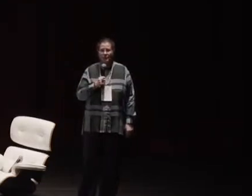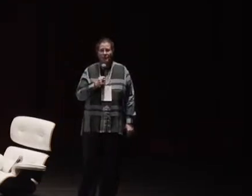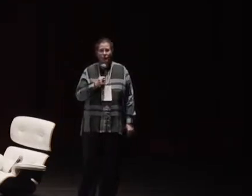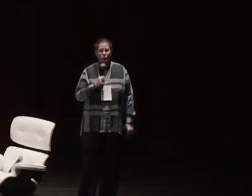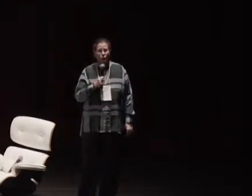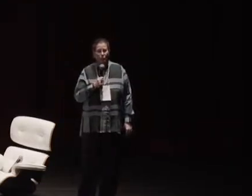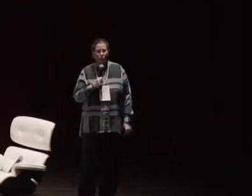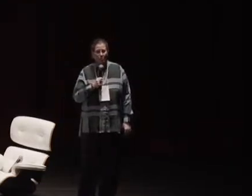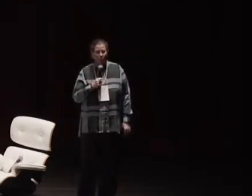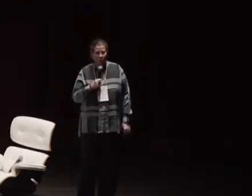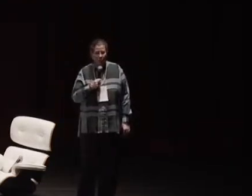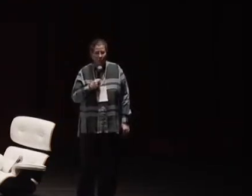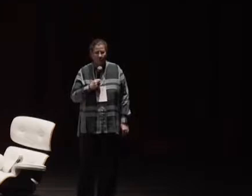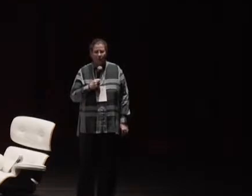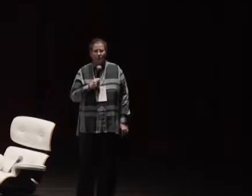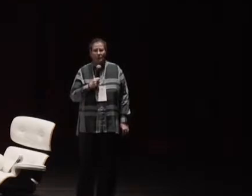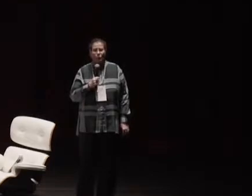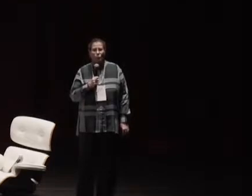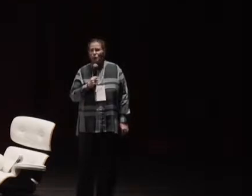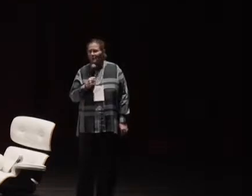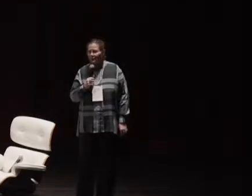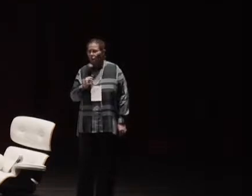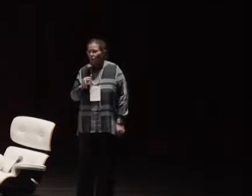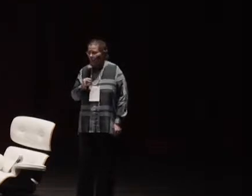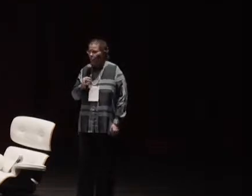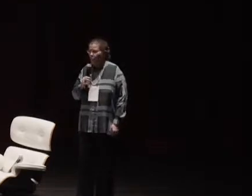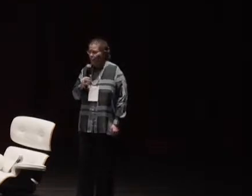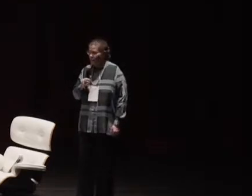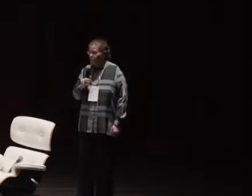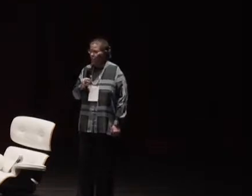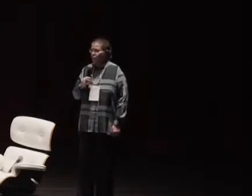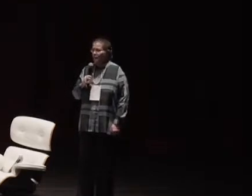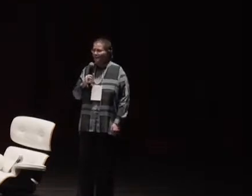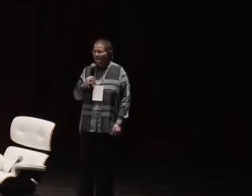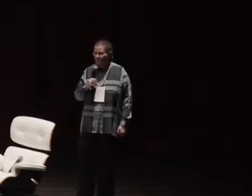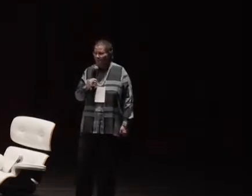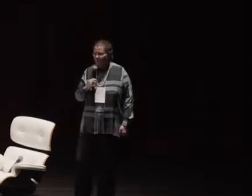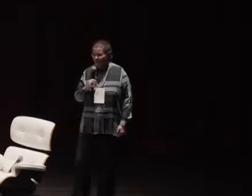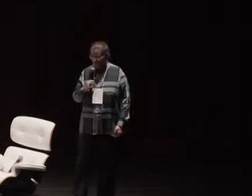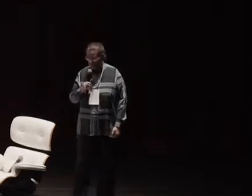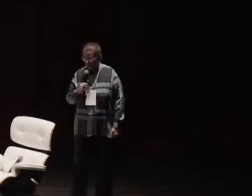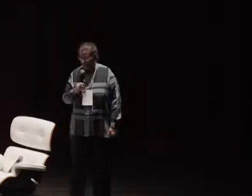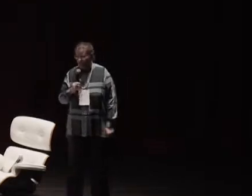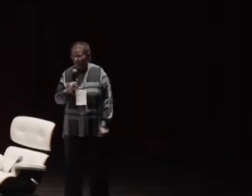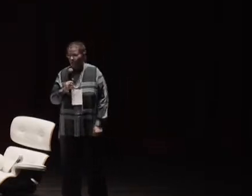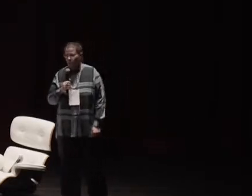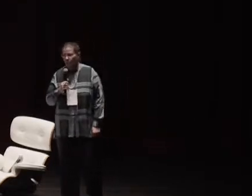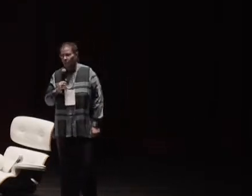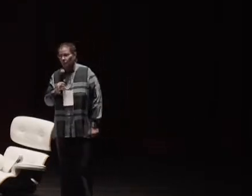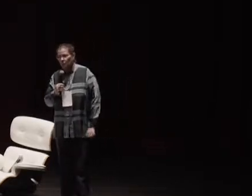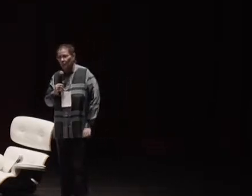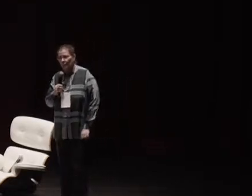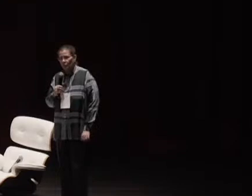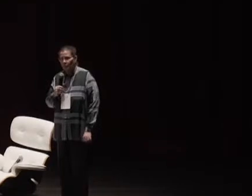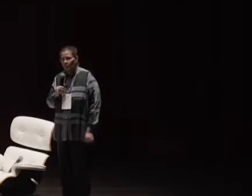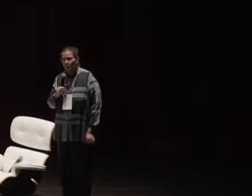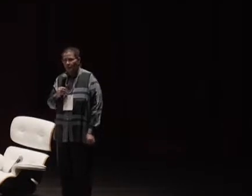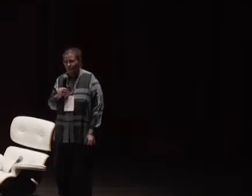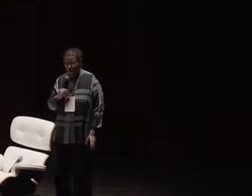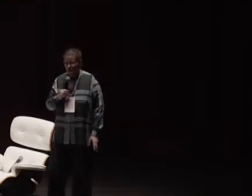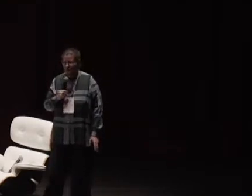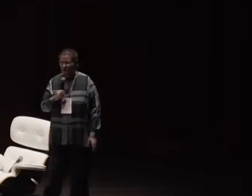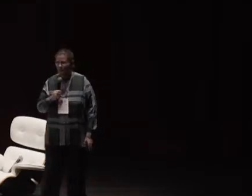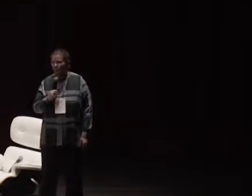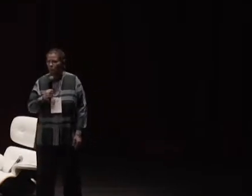Social, encontrou como bom, considerando o seu contexto de fundação empresarial, foi de criar uma